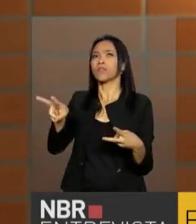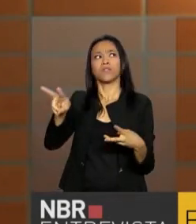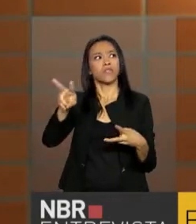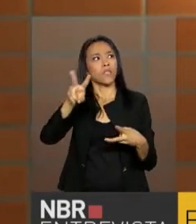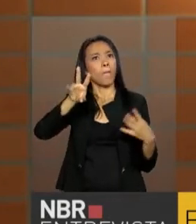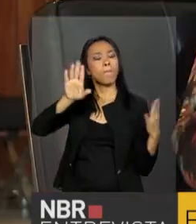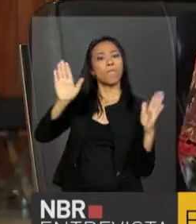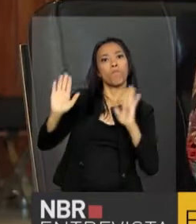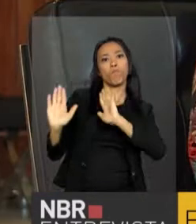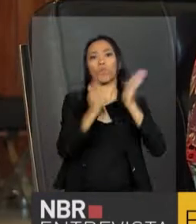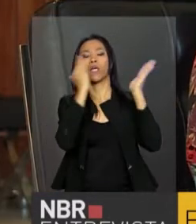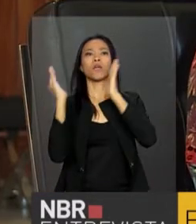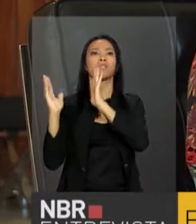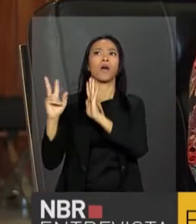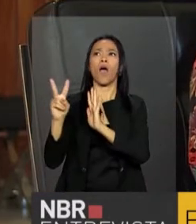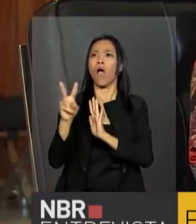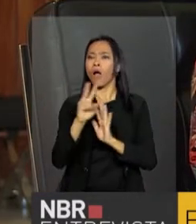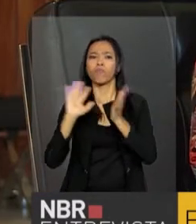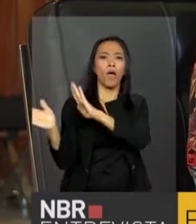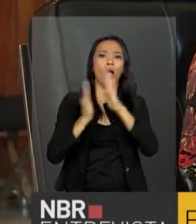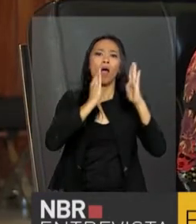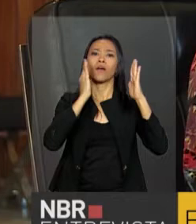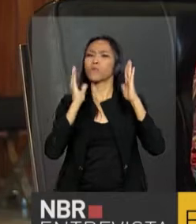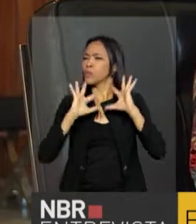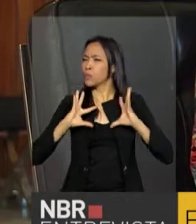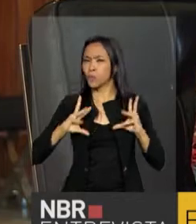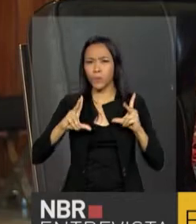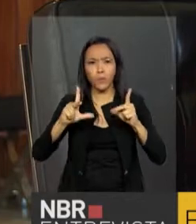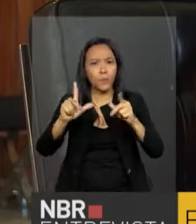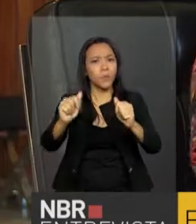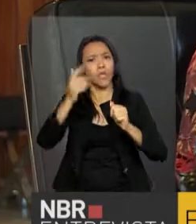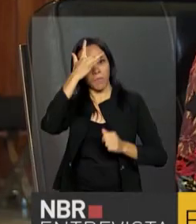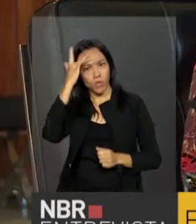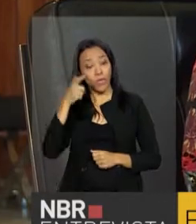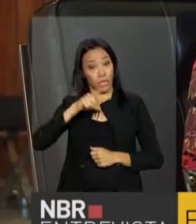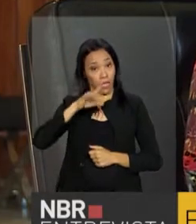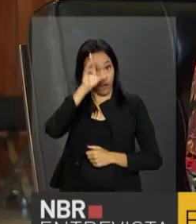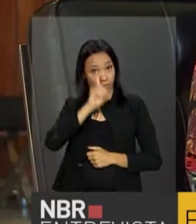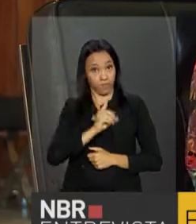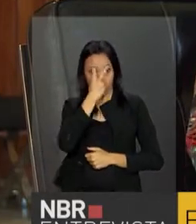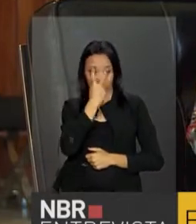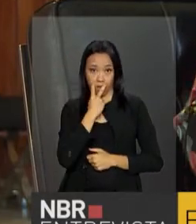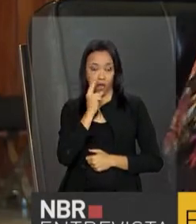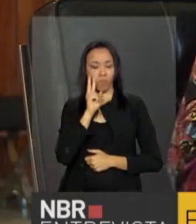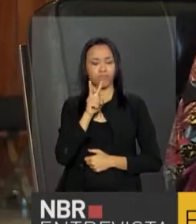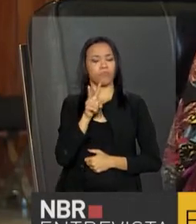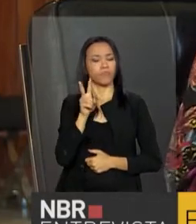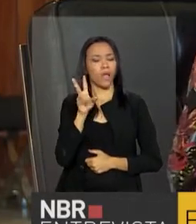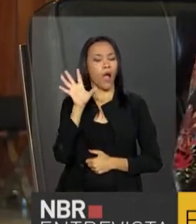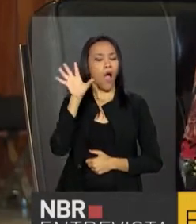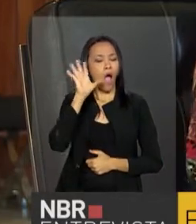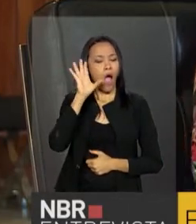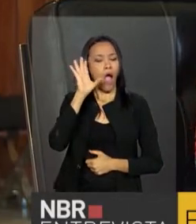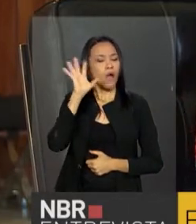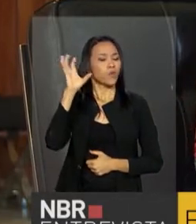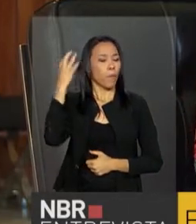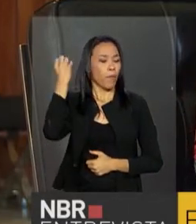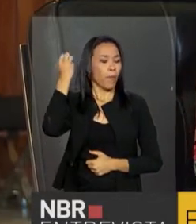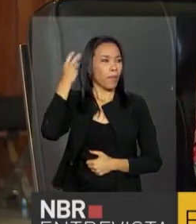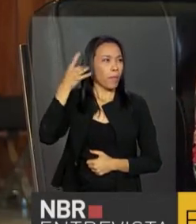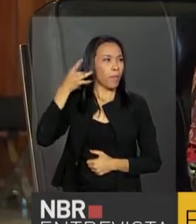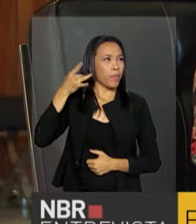de cenário, enfim, tudo para que a pessoa com deficiência visual possa ter uma fruição